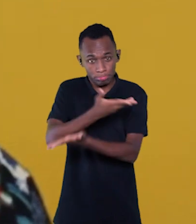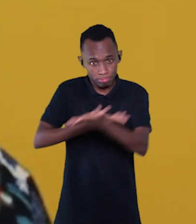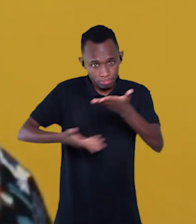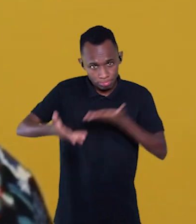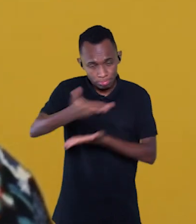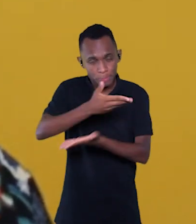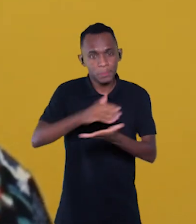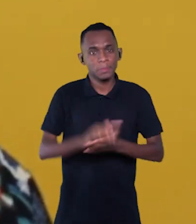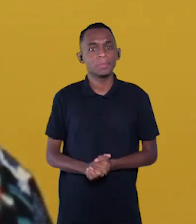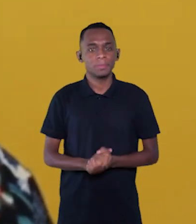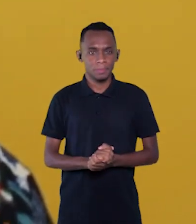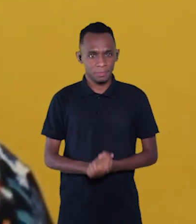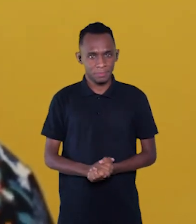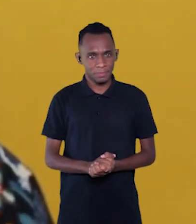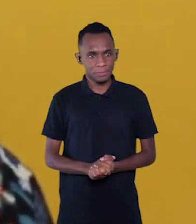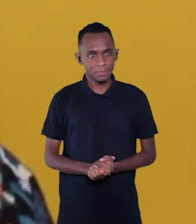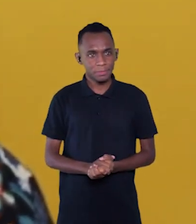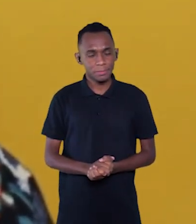@o Sempre um Papo.